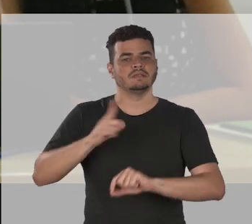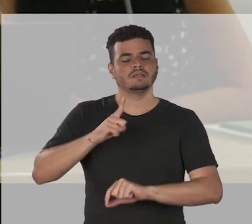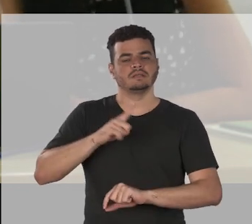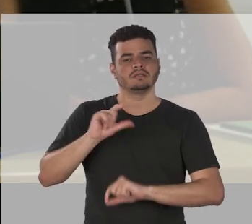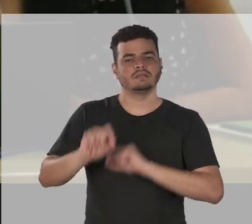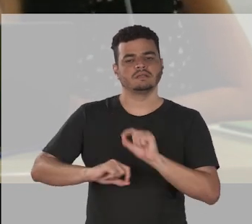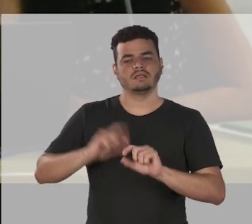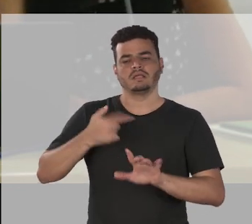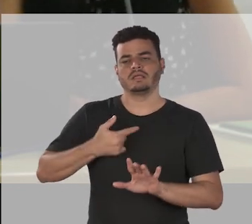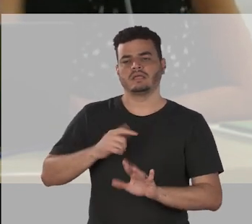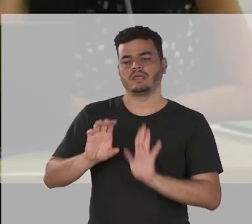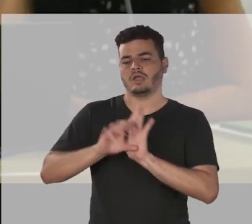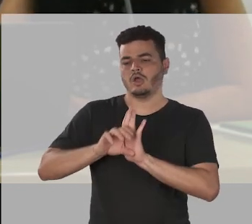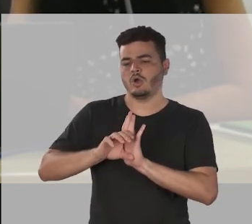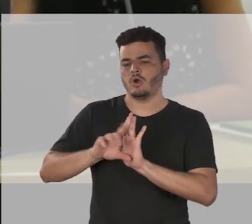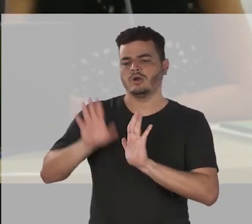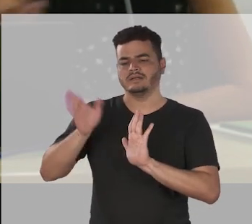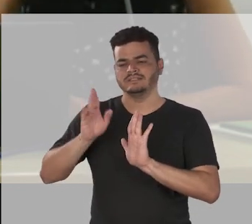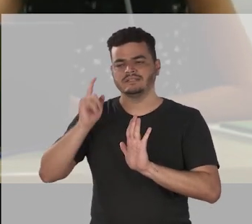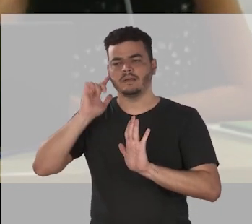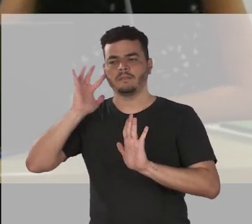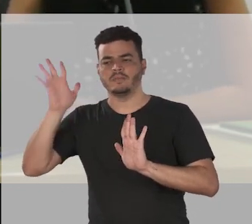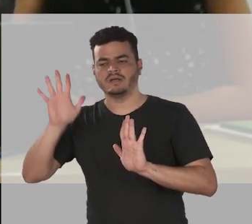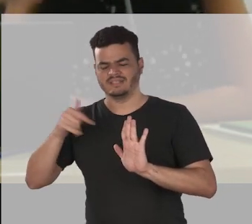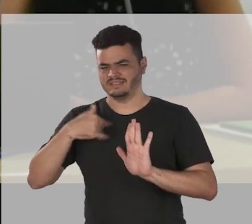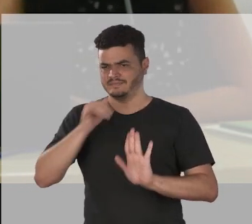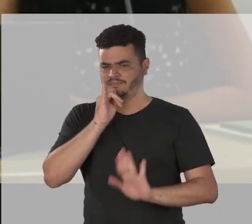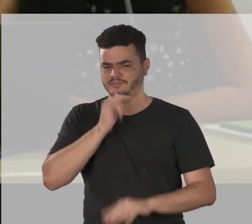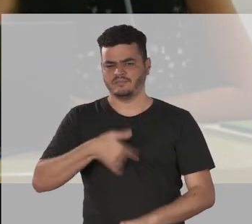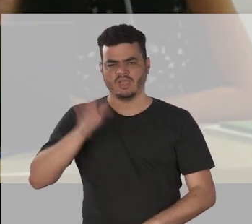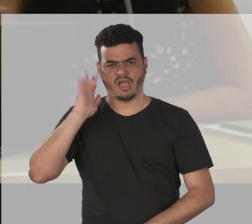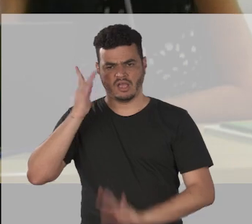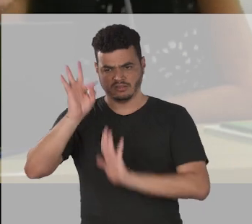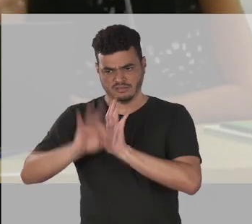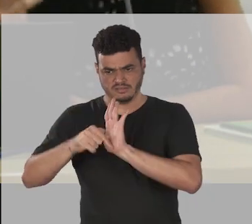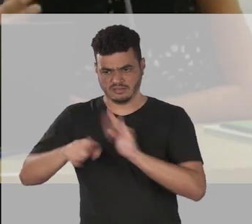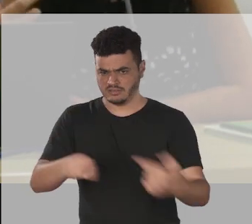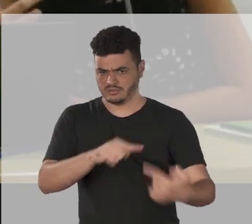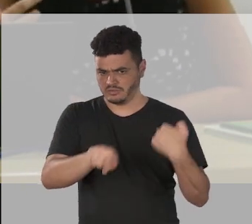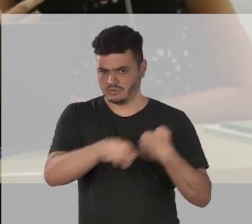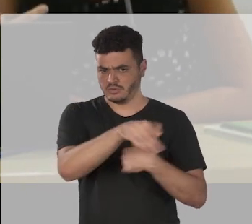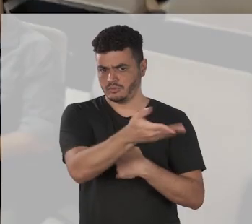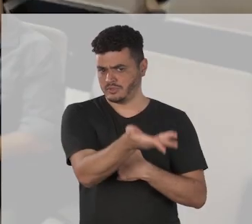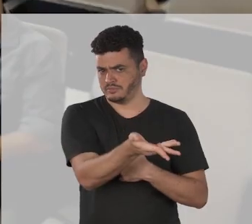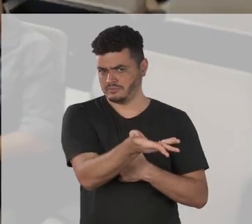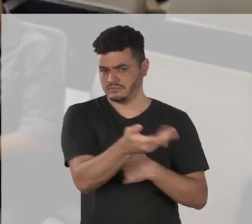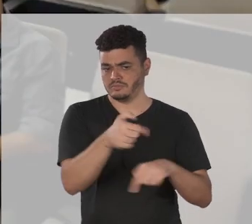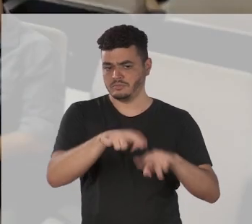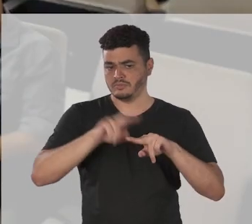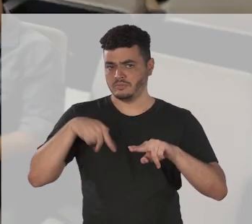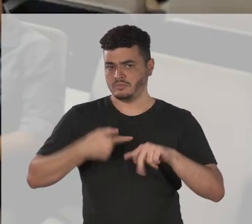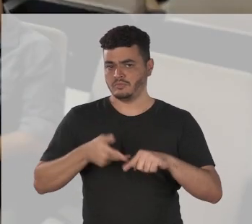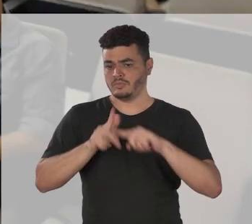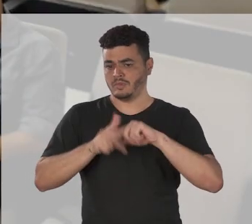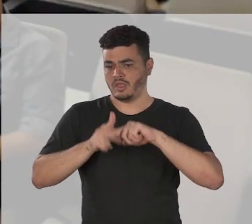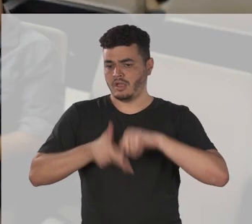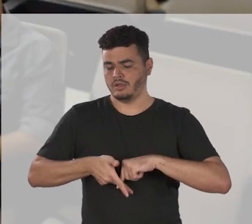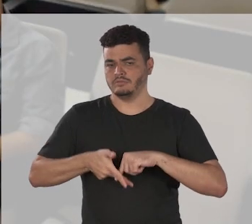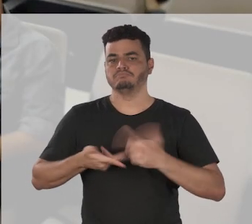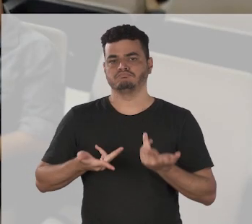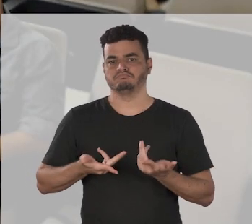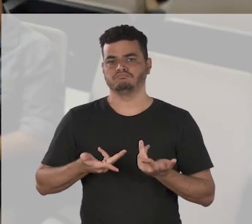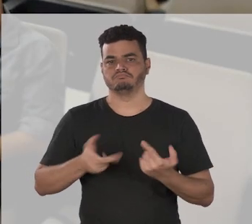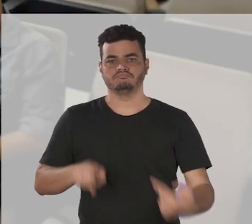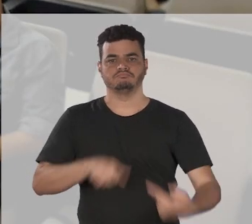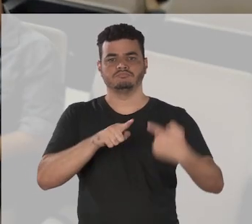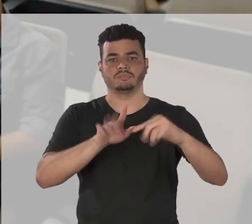que há textos que as crianças não podem ler porque será complexo, porque tem palavras difíceis, etc. E por isso tem